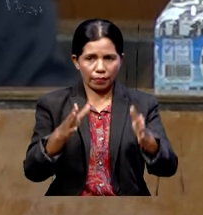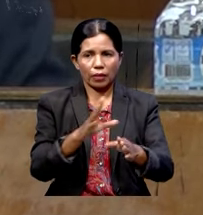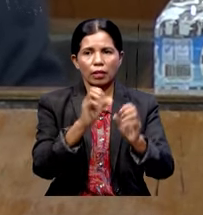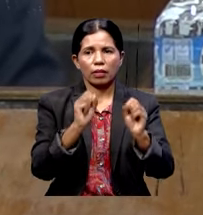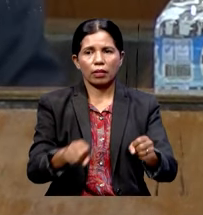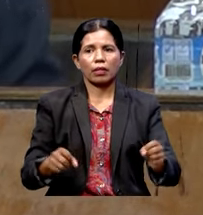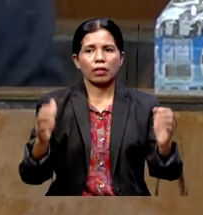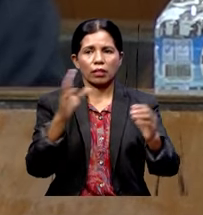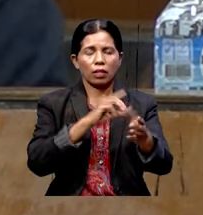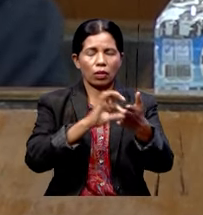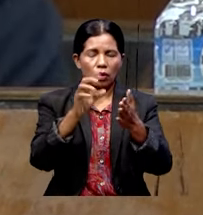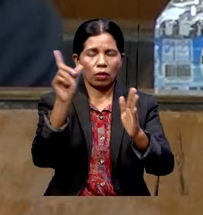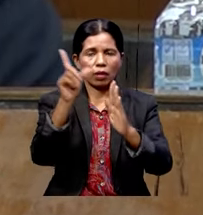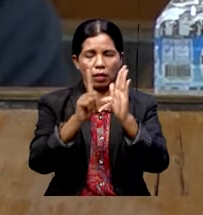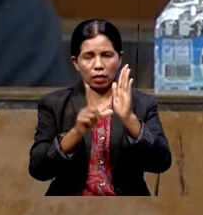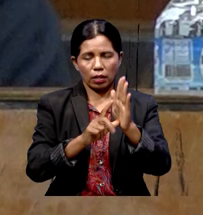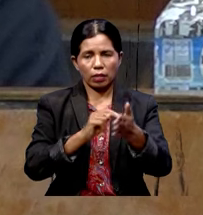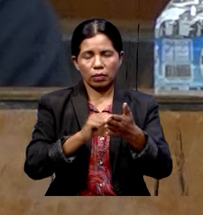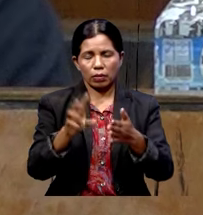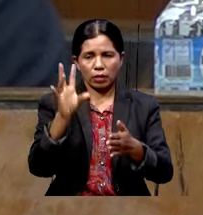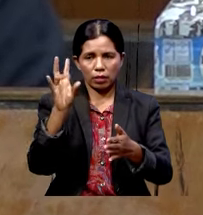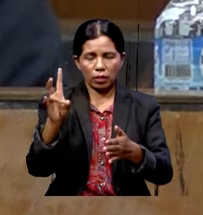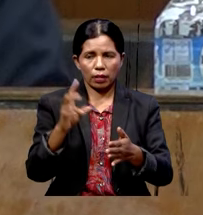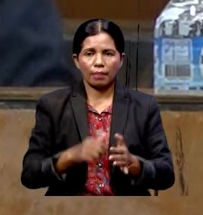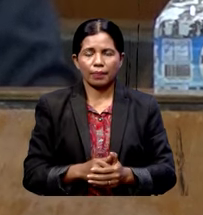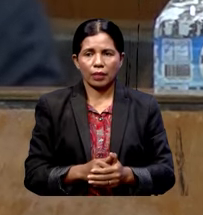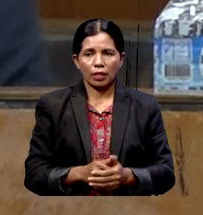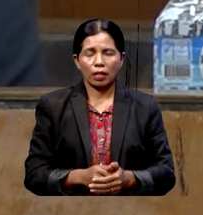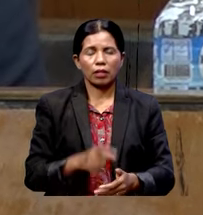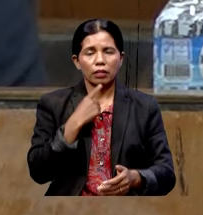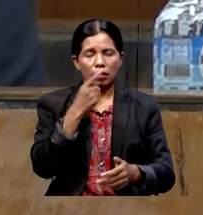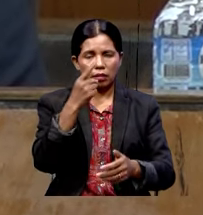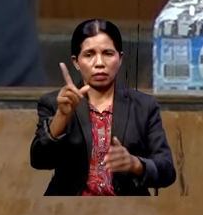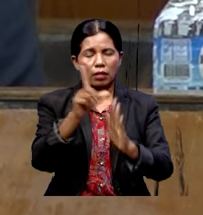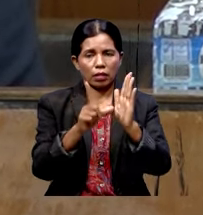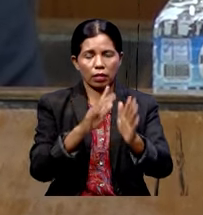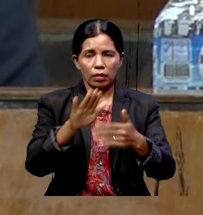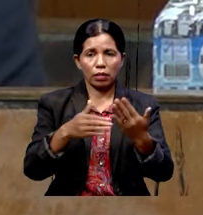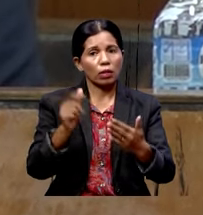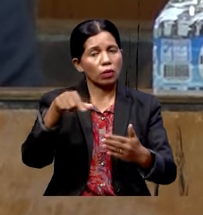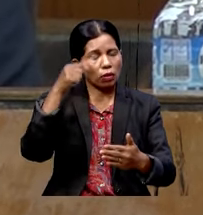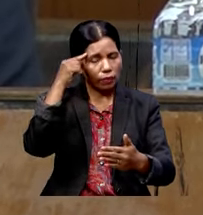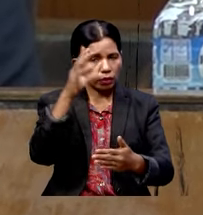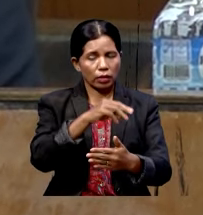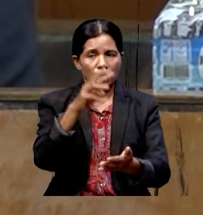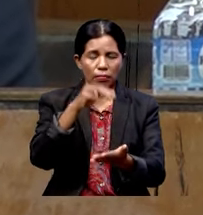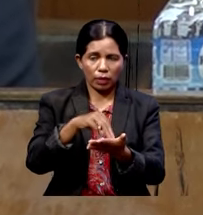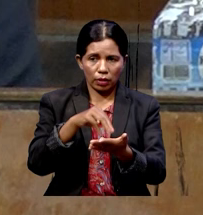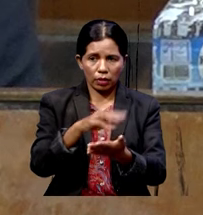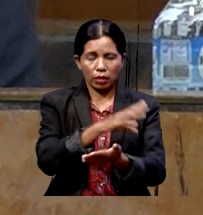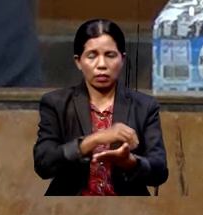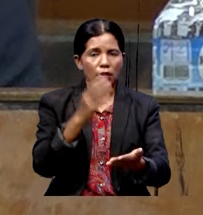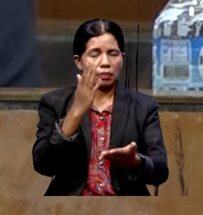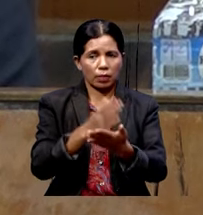em conta a lei atual número 7, na BA que autorização legislativa para o governo em matéria de fixação de limite